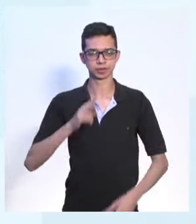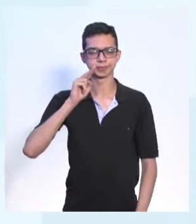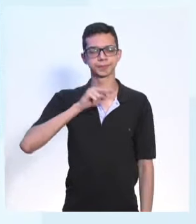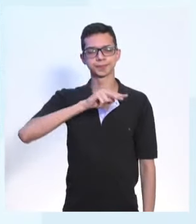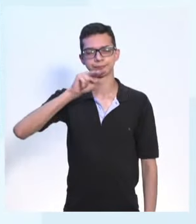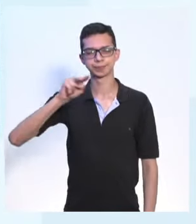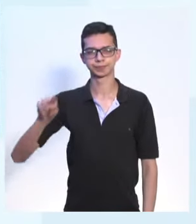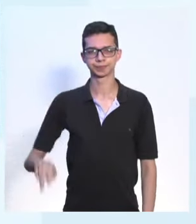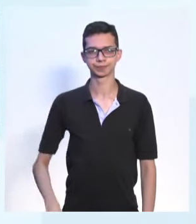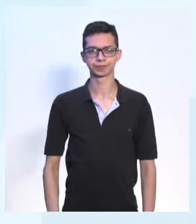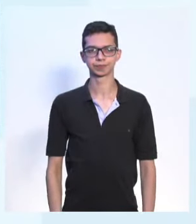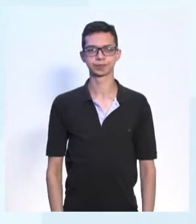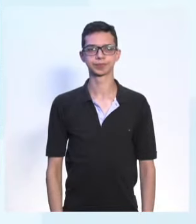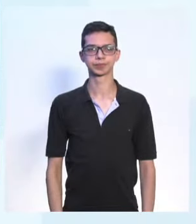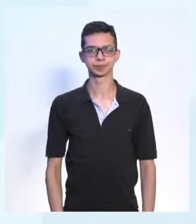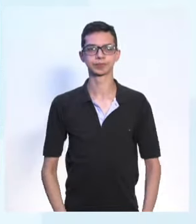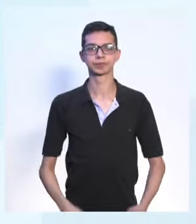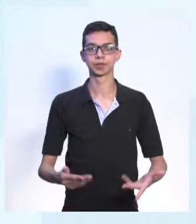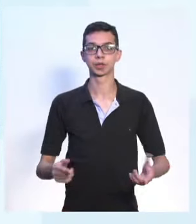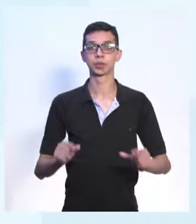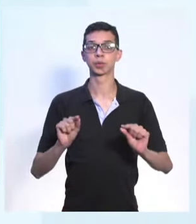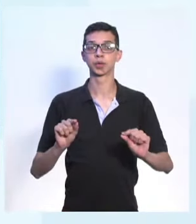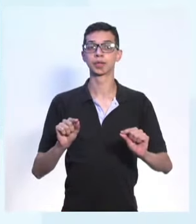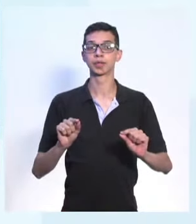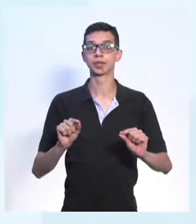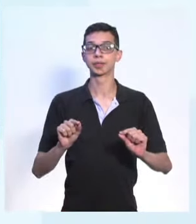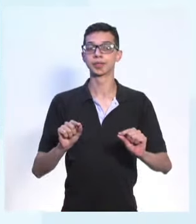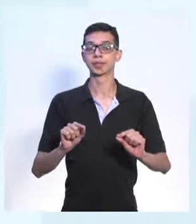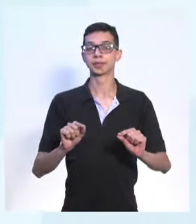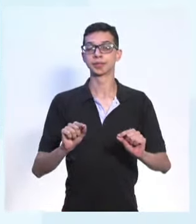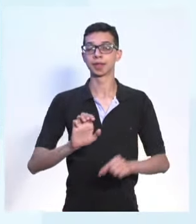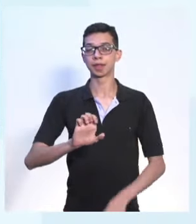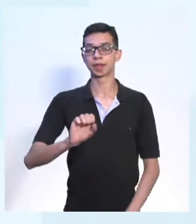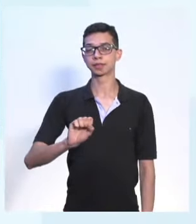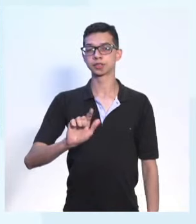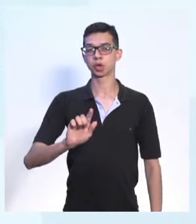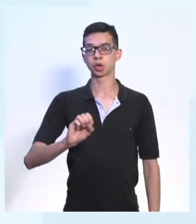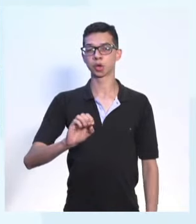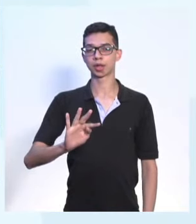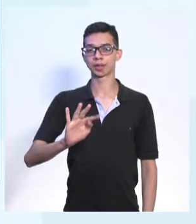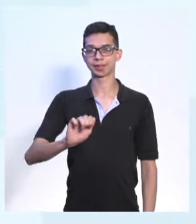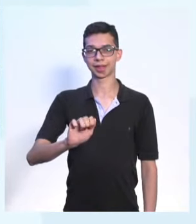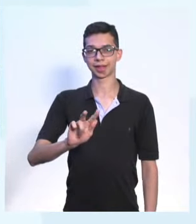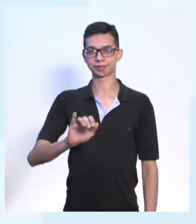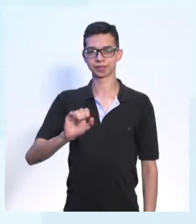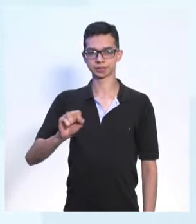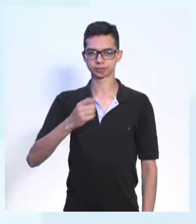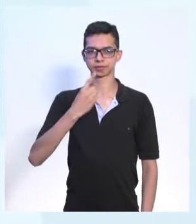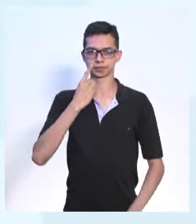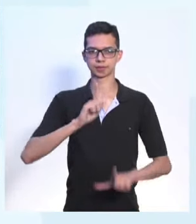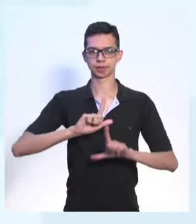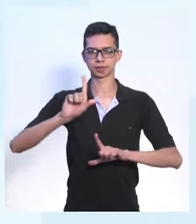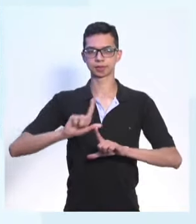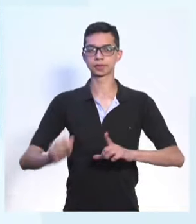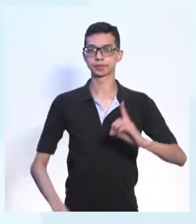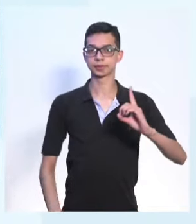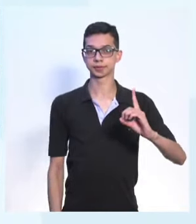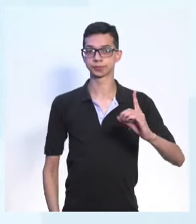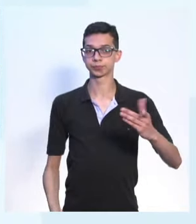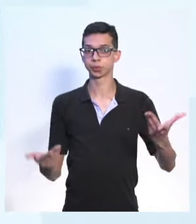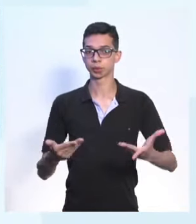Aí é esgotáveis. Yes. Okay. Letter D com a letra D. Okay? Ok? Capable of being used